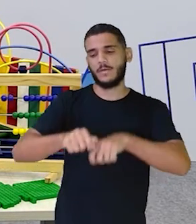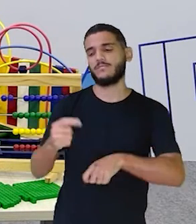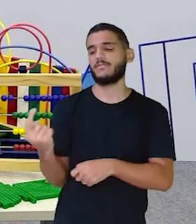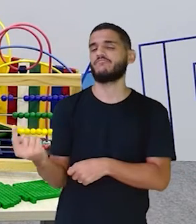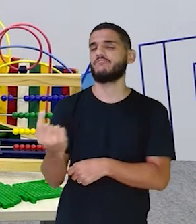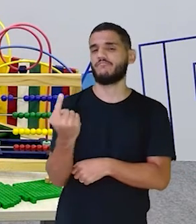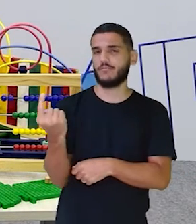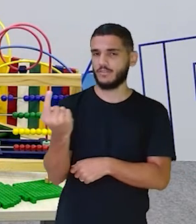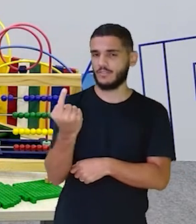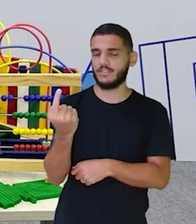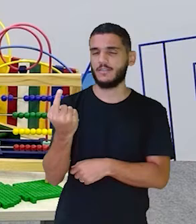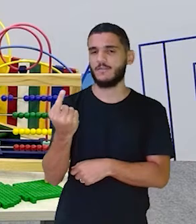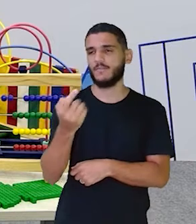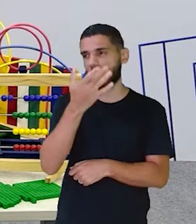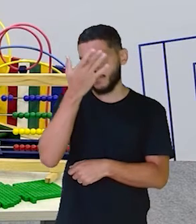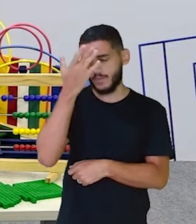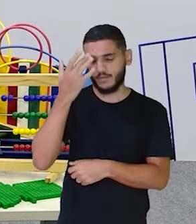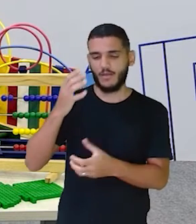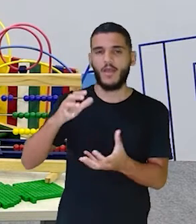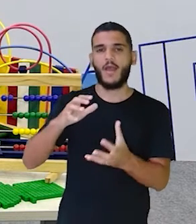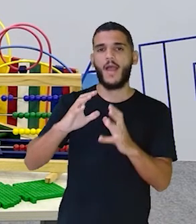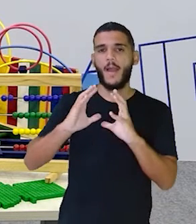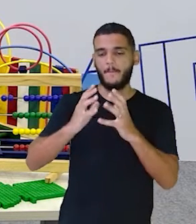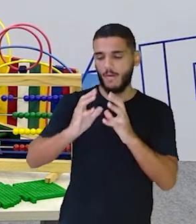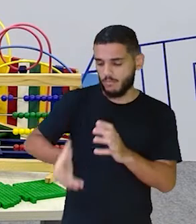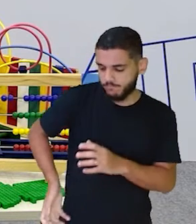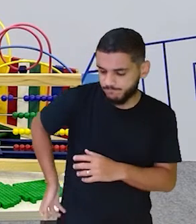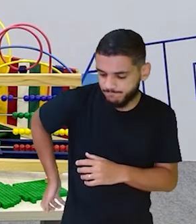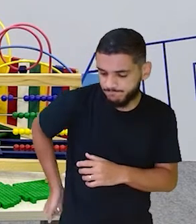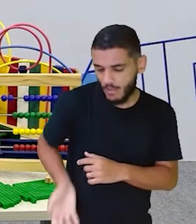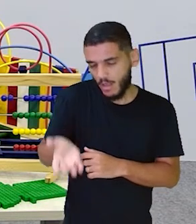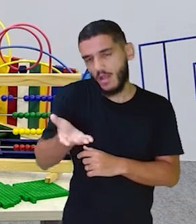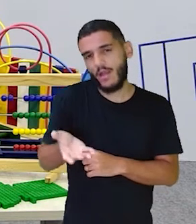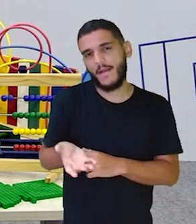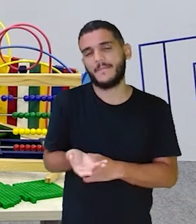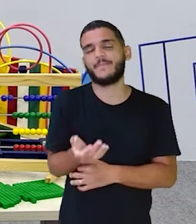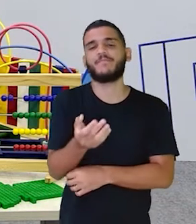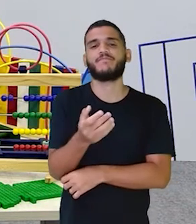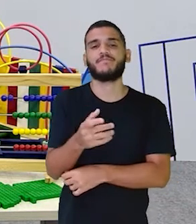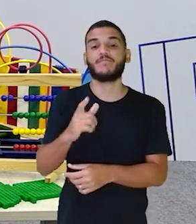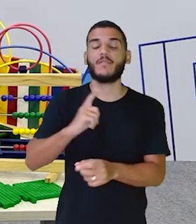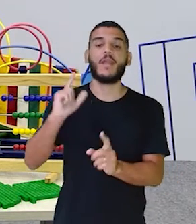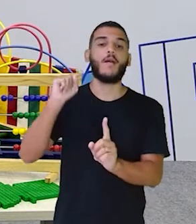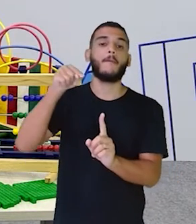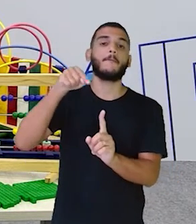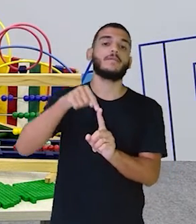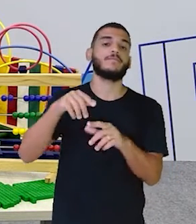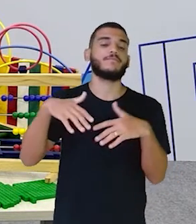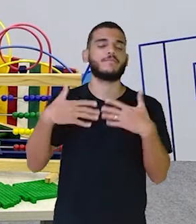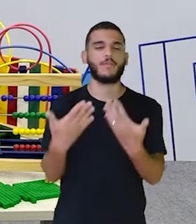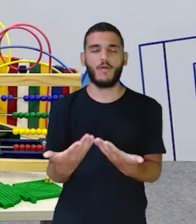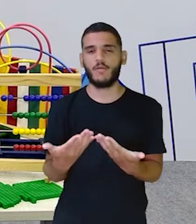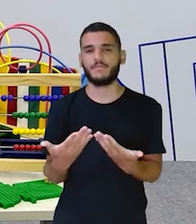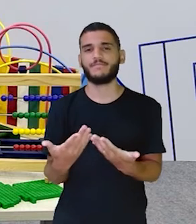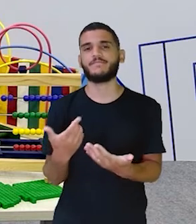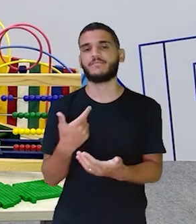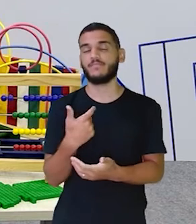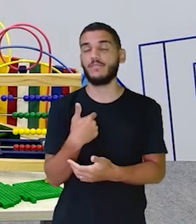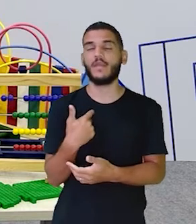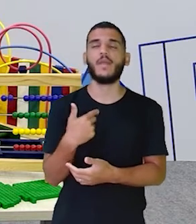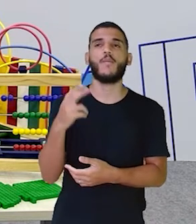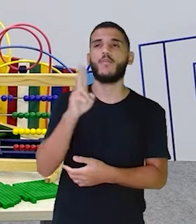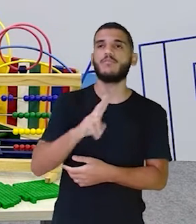individualizada. Ele vai jogar e você vai, dependendo da sua intencionalidade, eu quero trabalhar com os